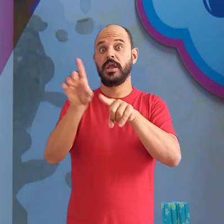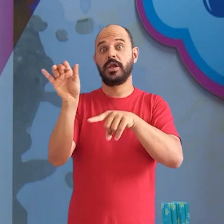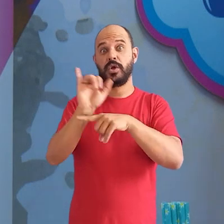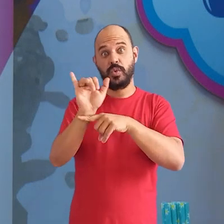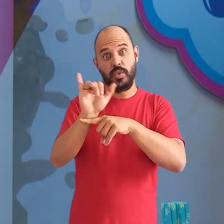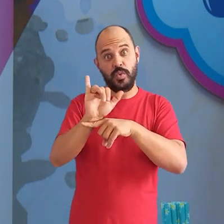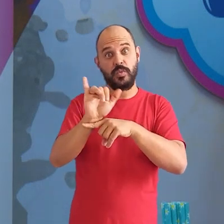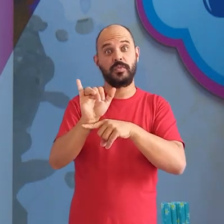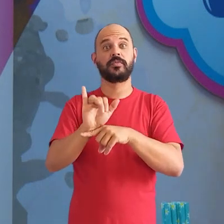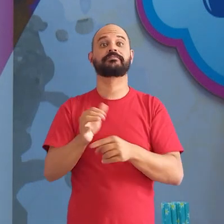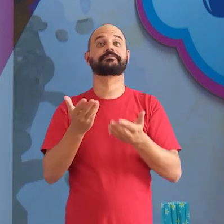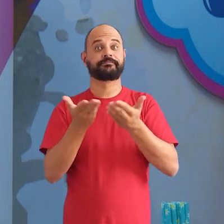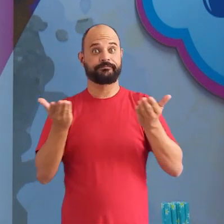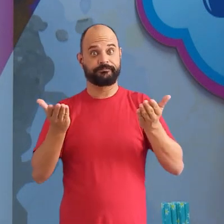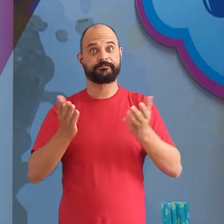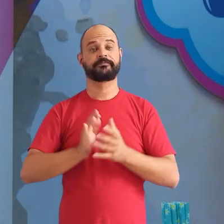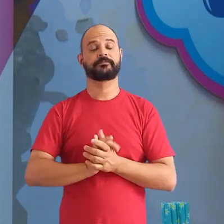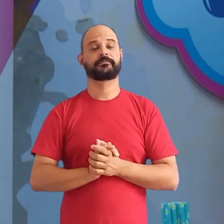YouTube,